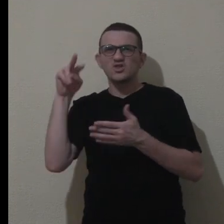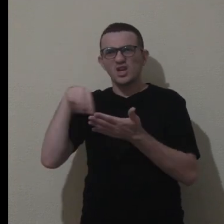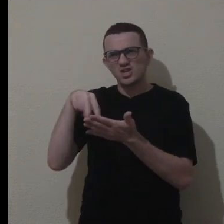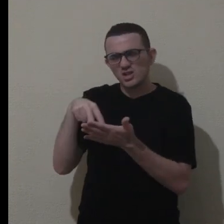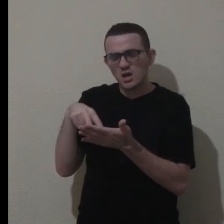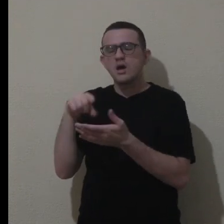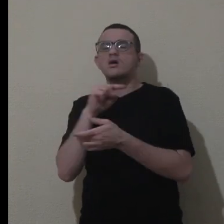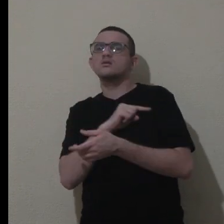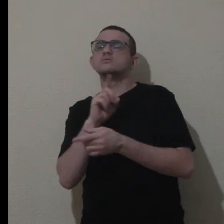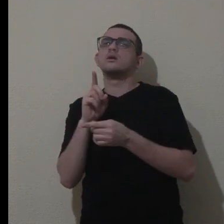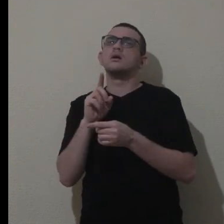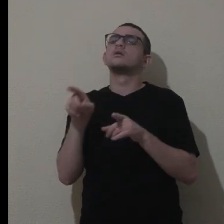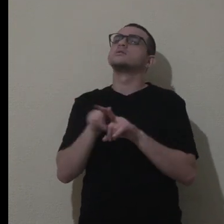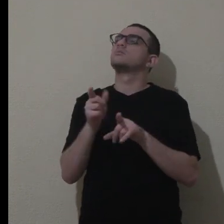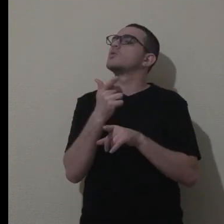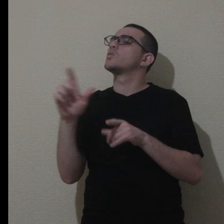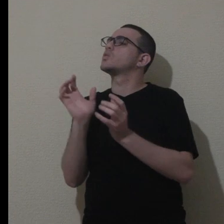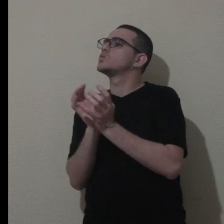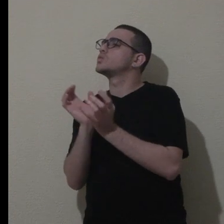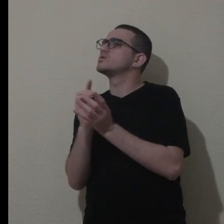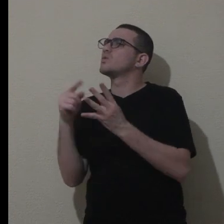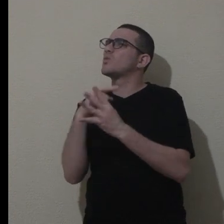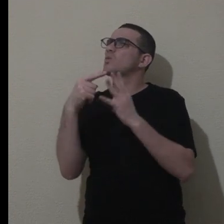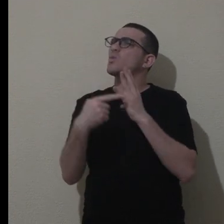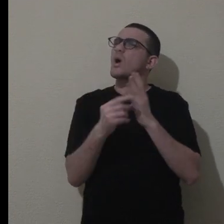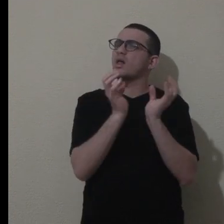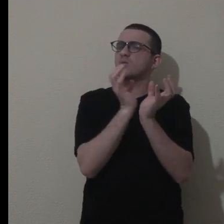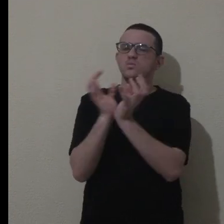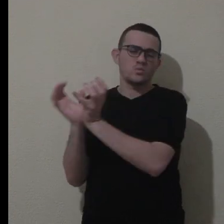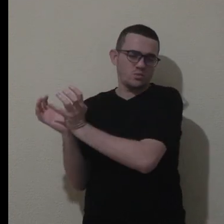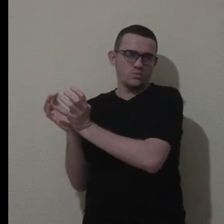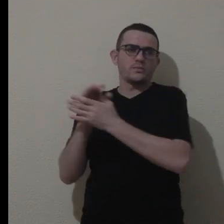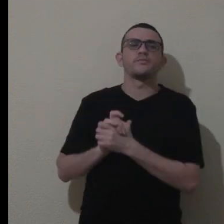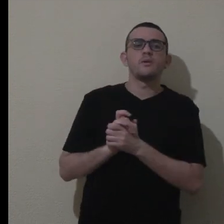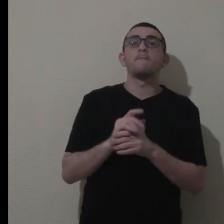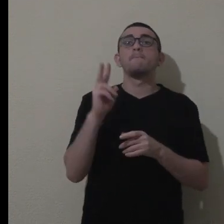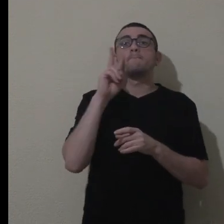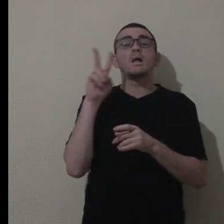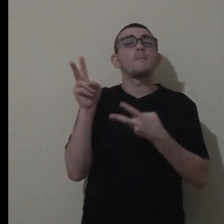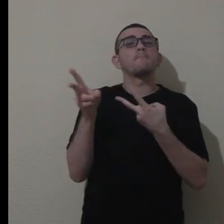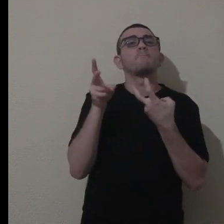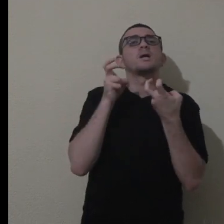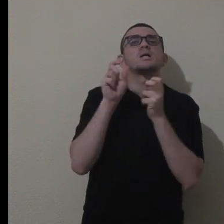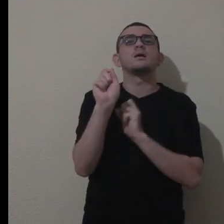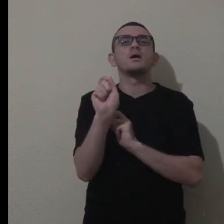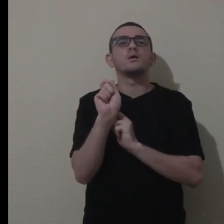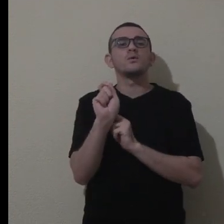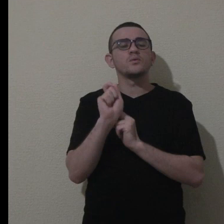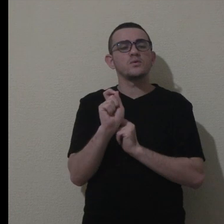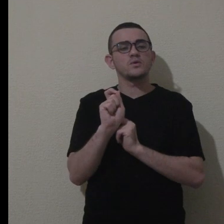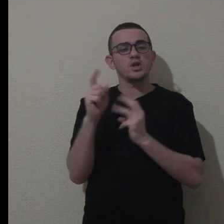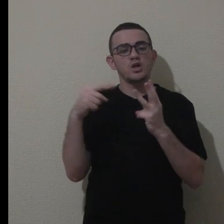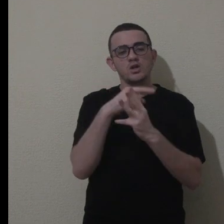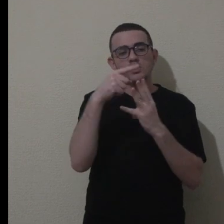acho que de dança, essa dança, e tinha uma outro grupo, acho que eram 4 grupos no total. Mas o que eles viram,